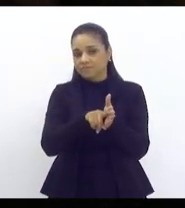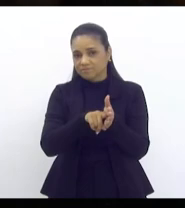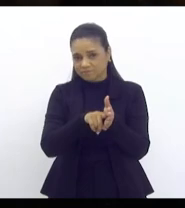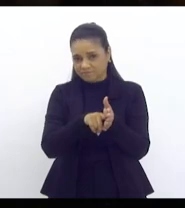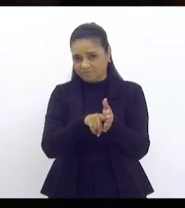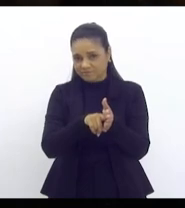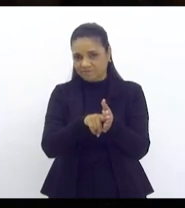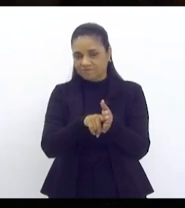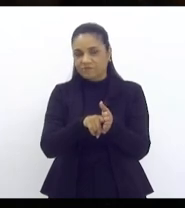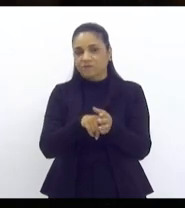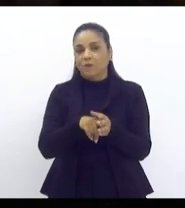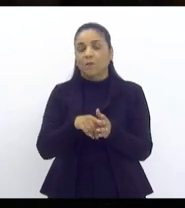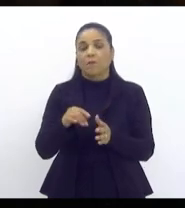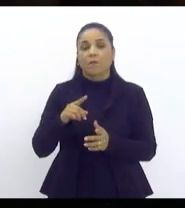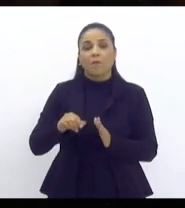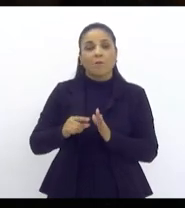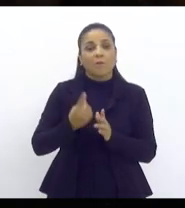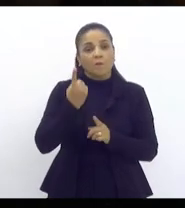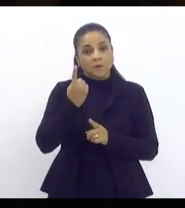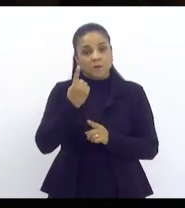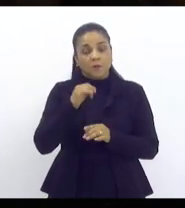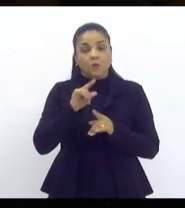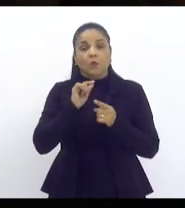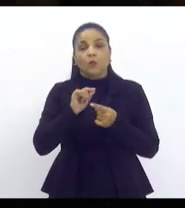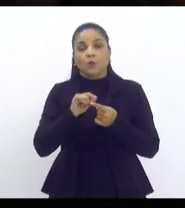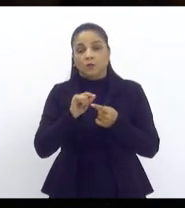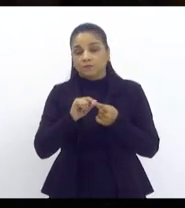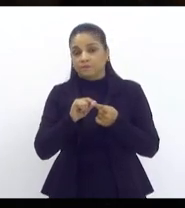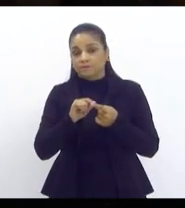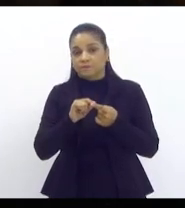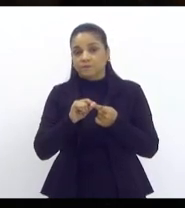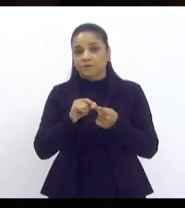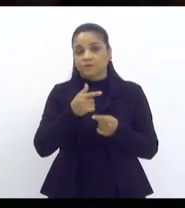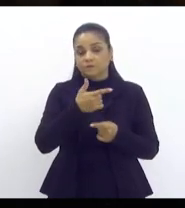primeira questão, senhora presidente, é que no ano de